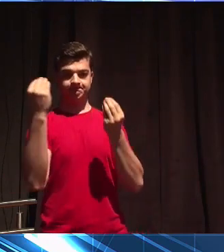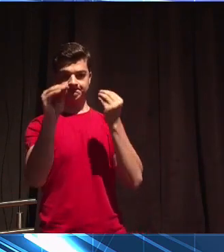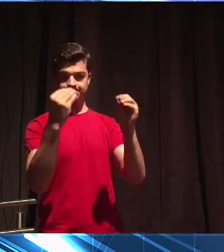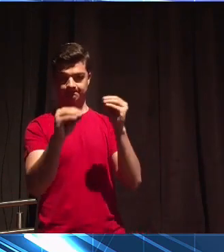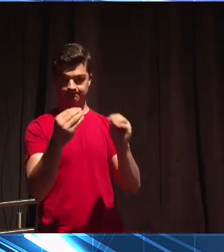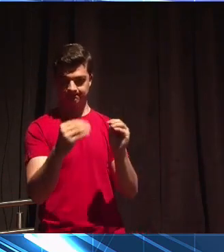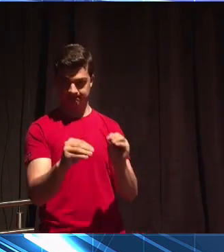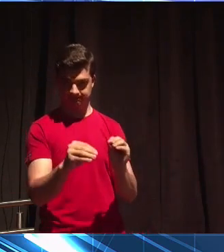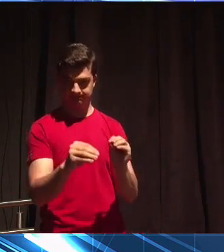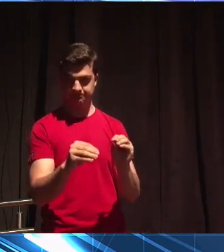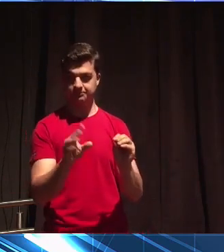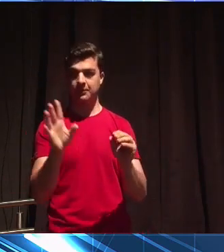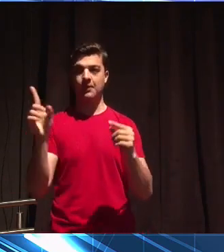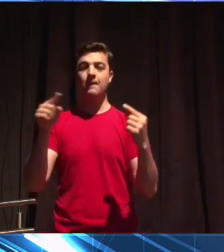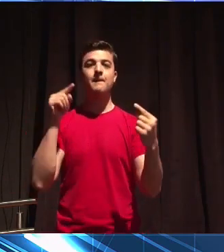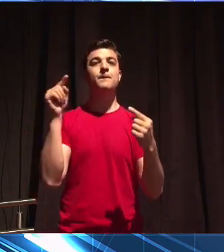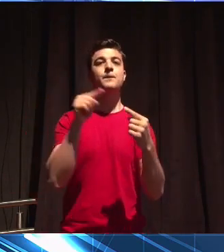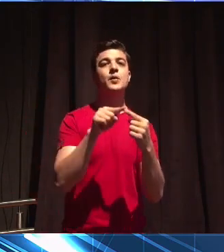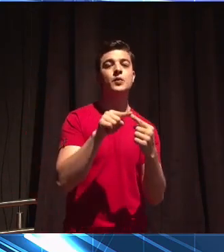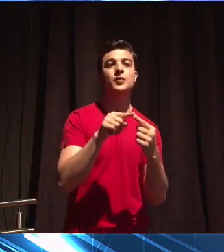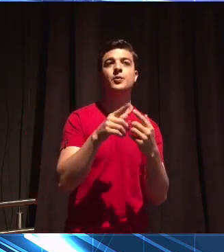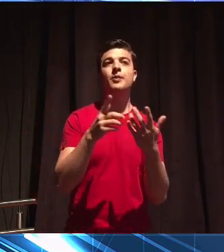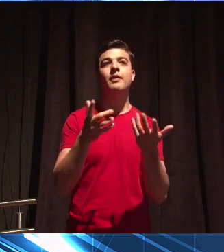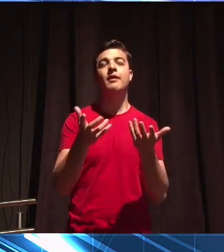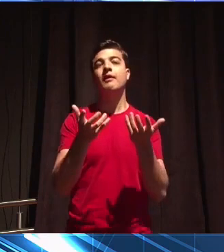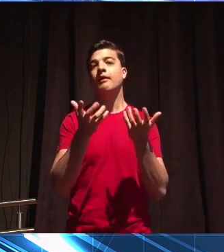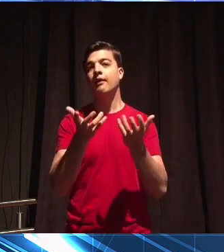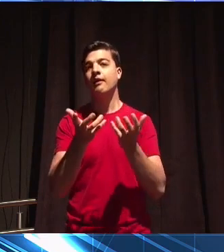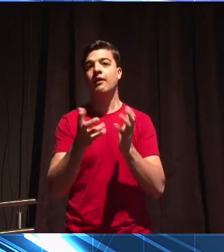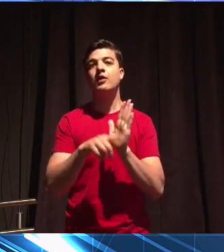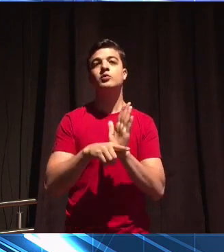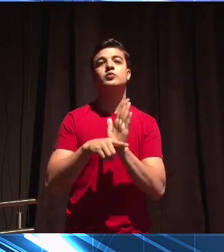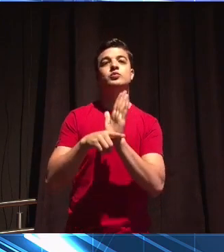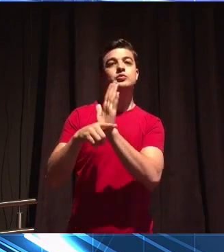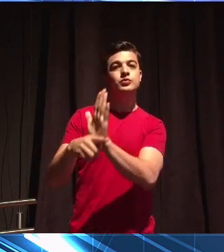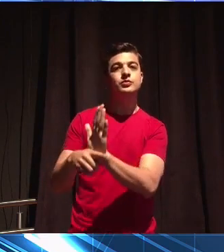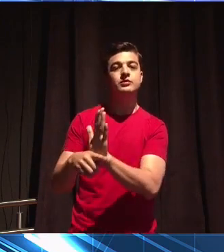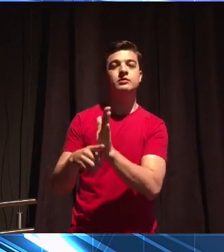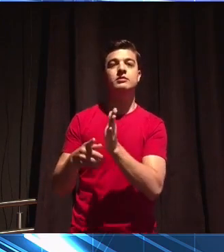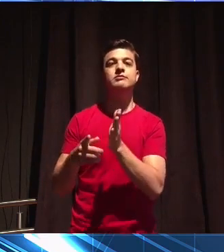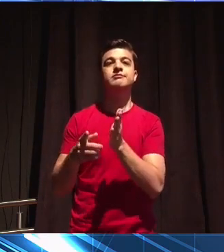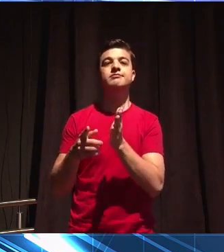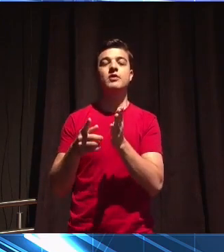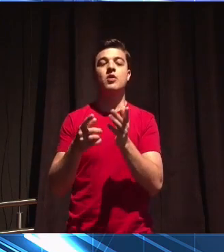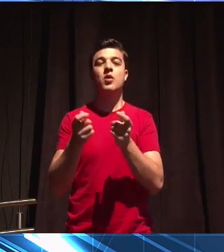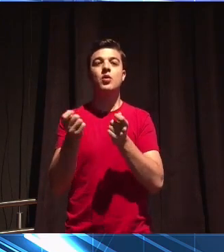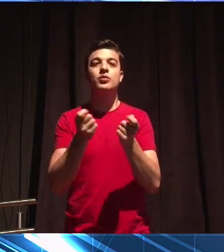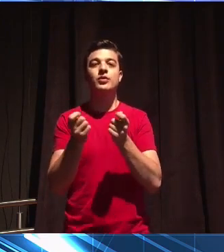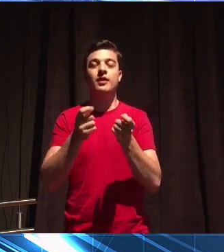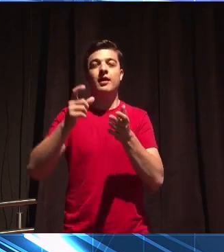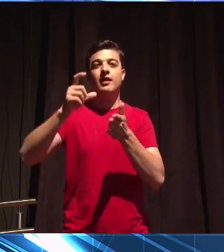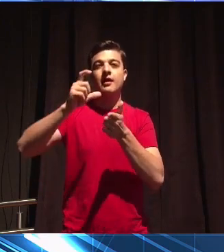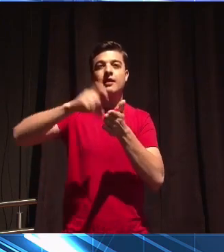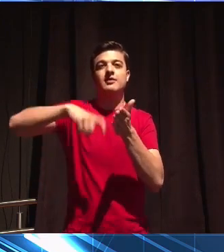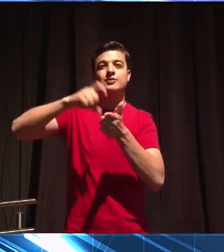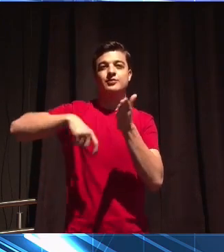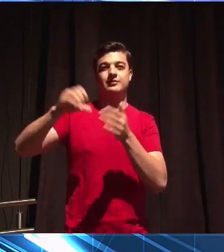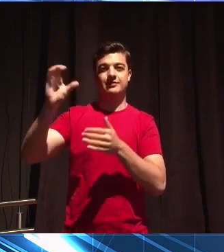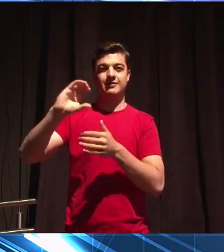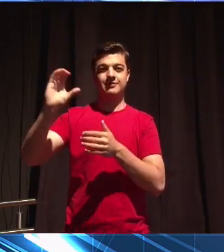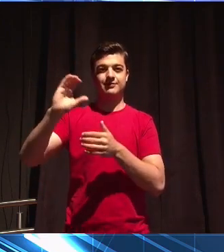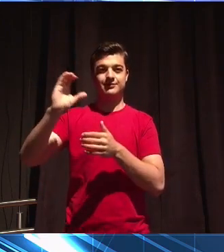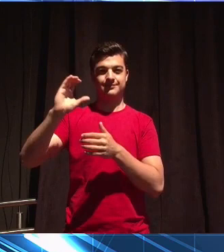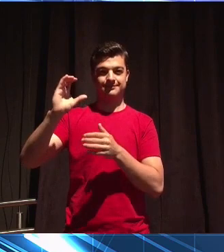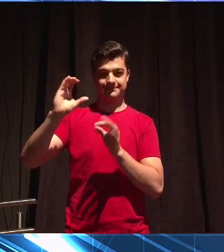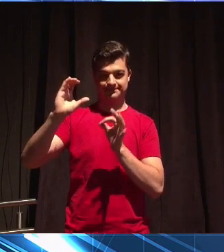aqueles dados, por exemplo, para vocês fazerem um modelo preditivo, sei lá, de controle de crédito. Se a pessoa pode ou não ter um